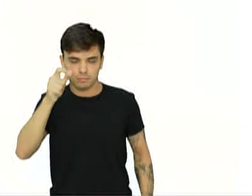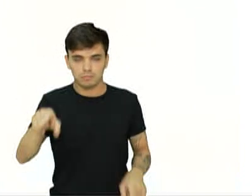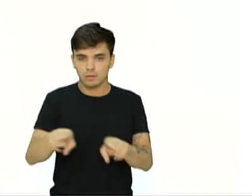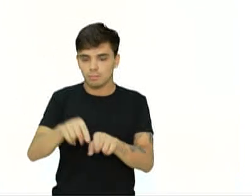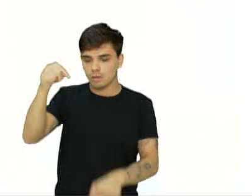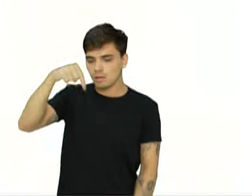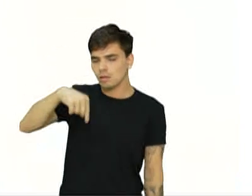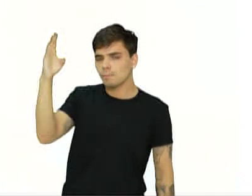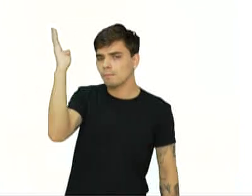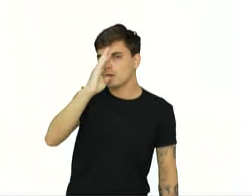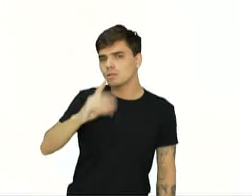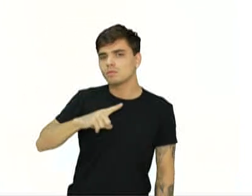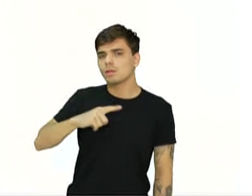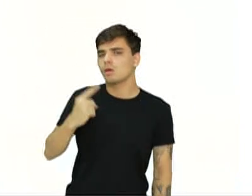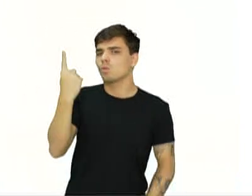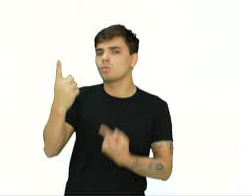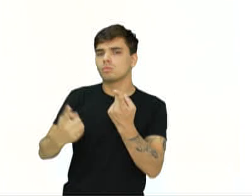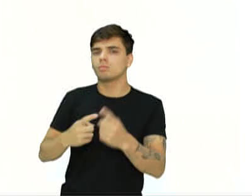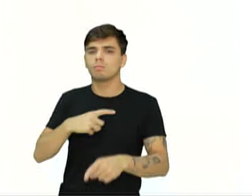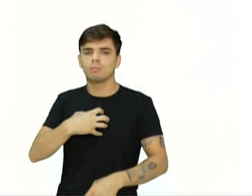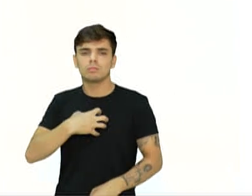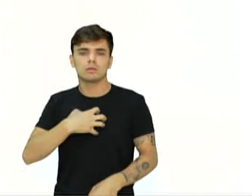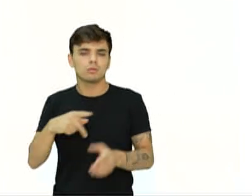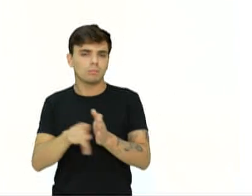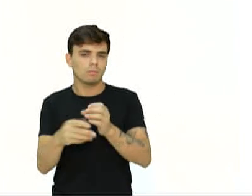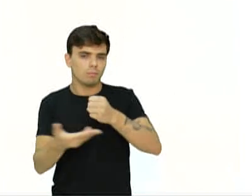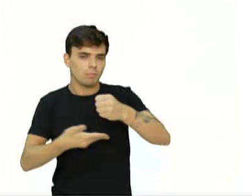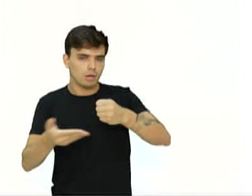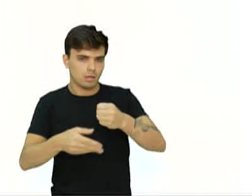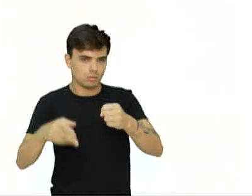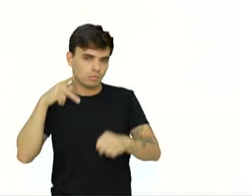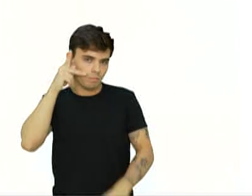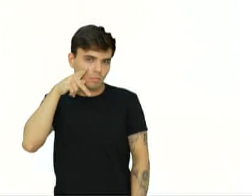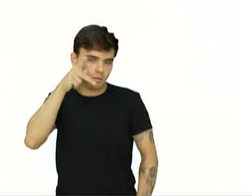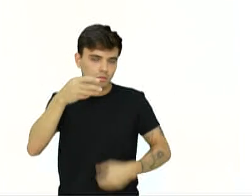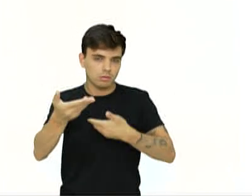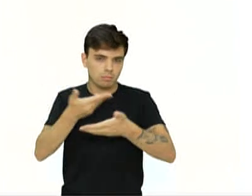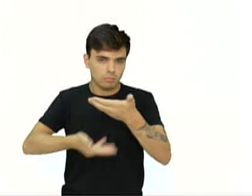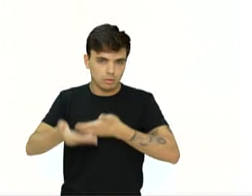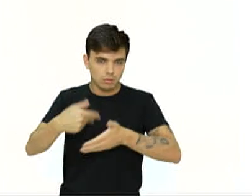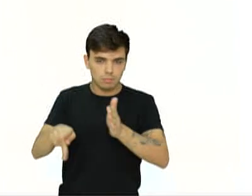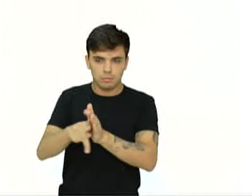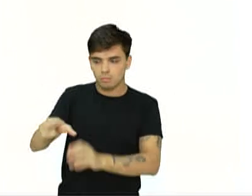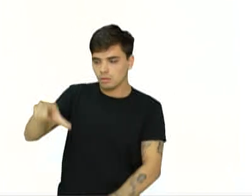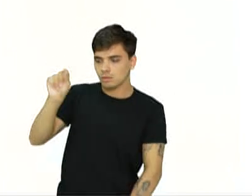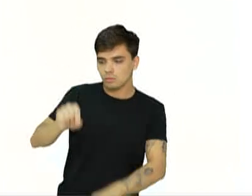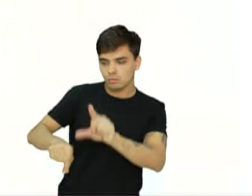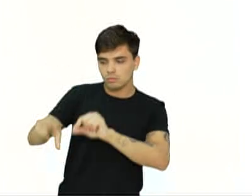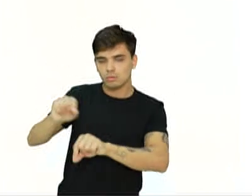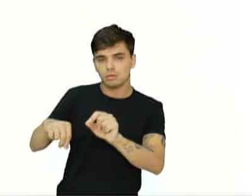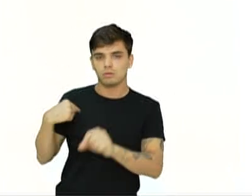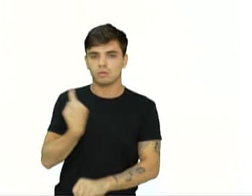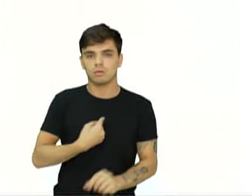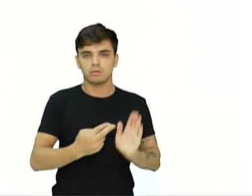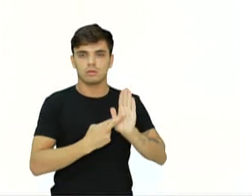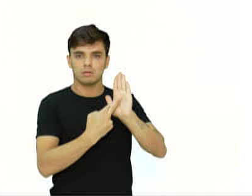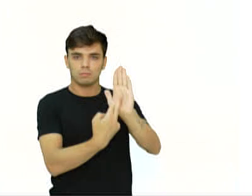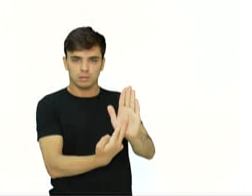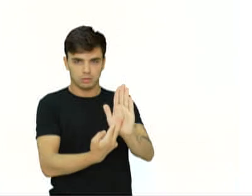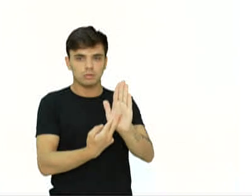Brasil, uma das formas básicas de participação política é através da escolha dos nossos